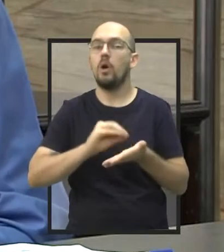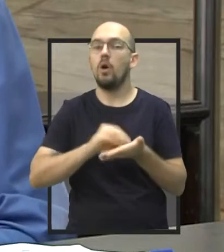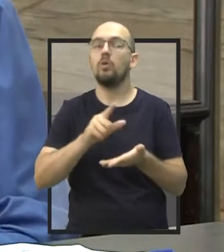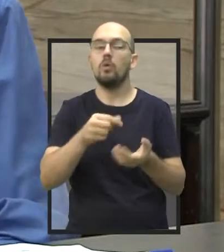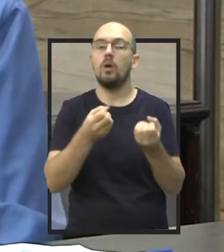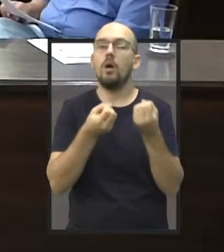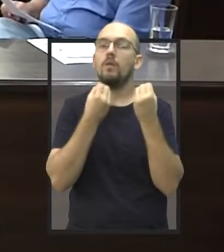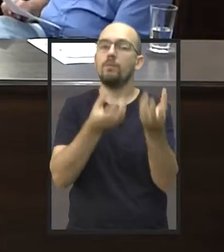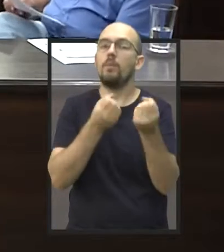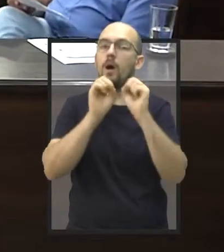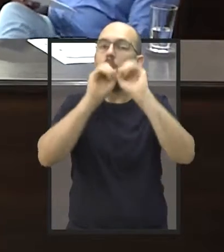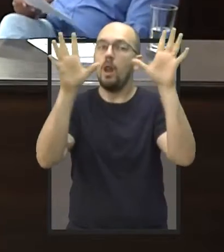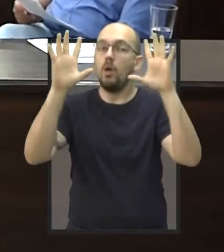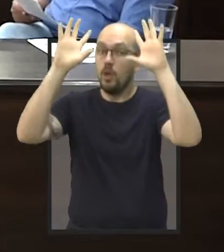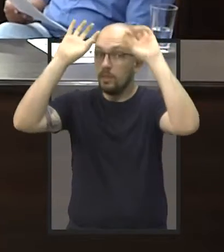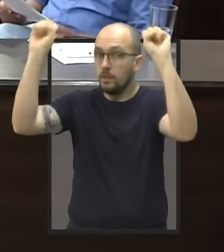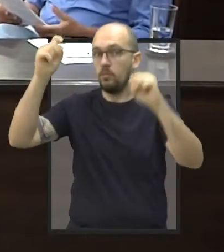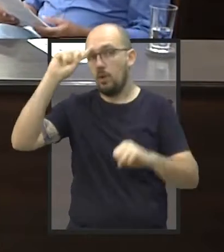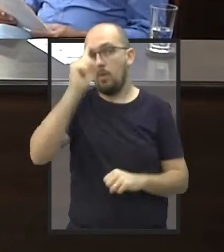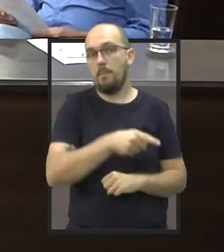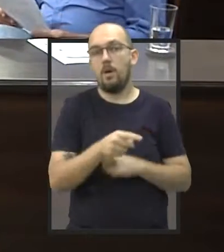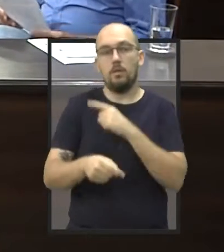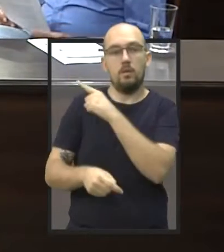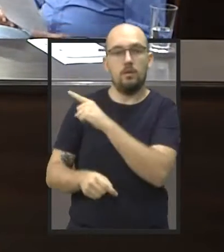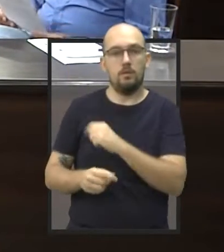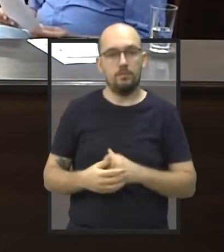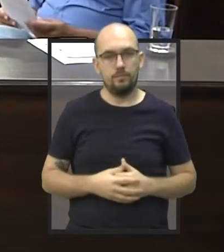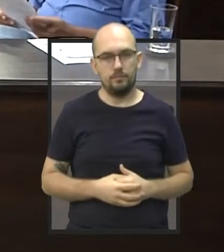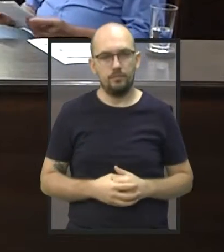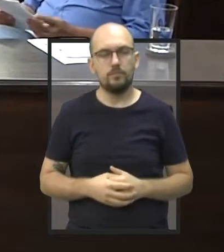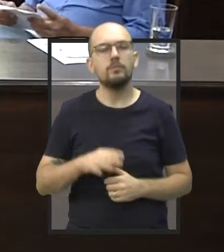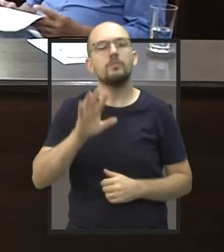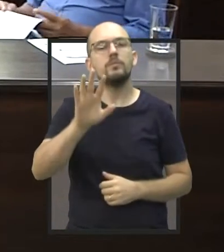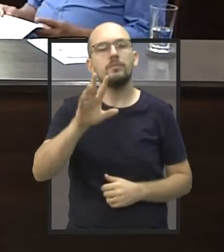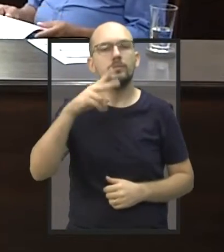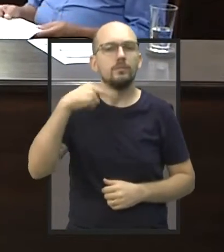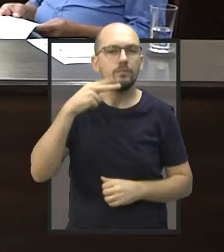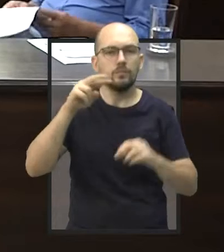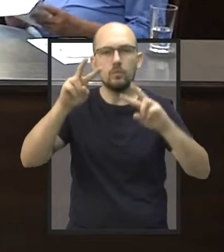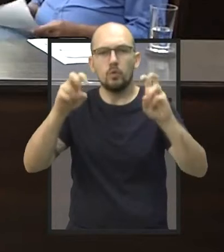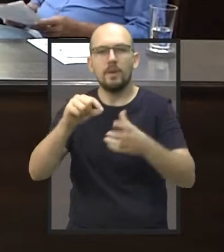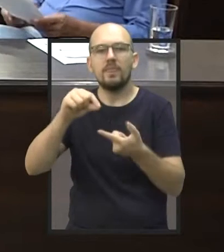de Contas. Vereador, em relação aos testes para a Covid, o senhor é um dos